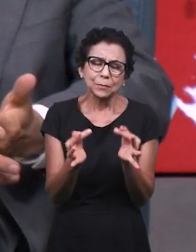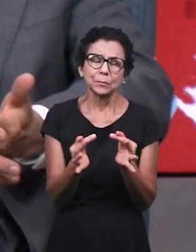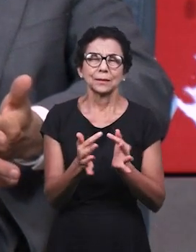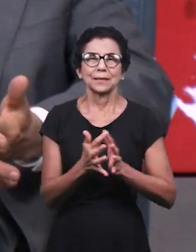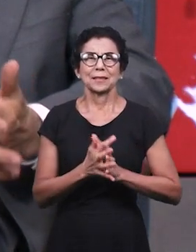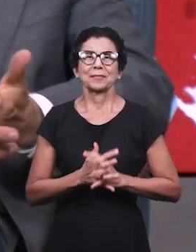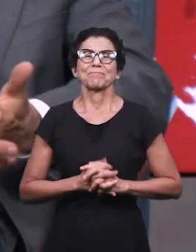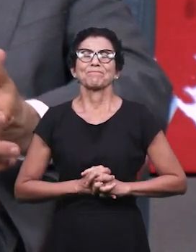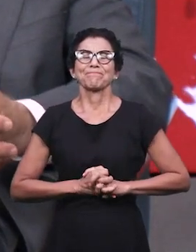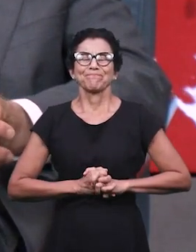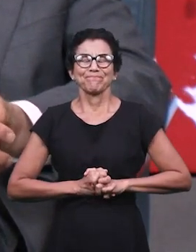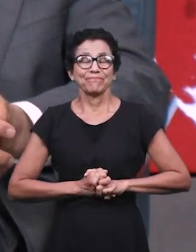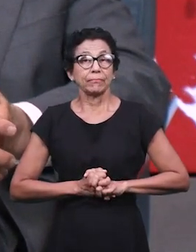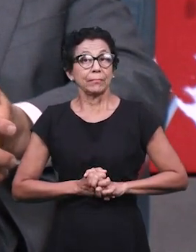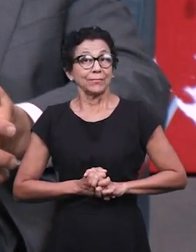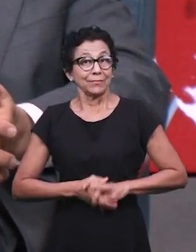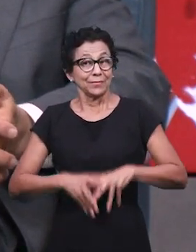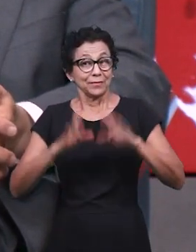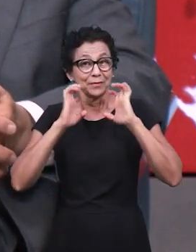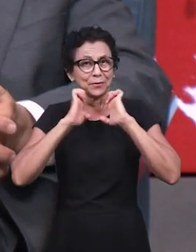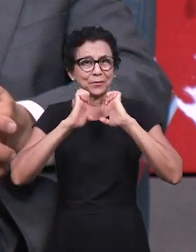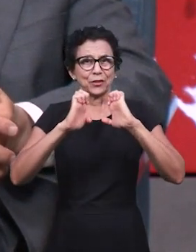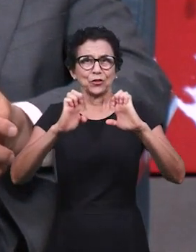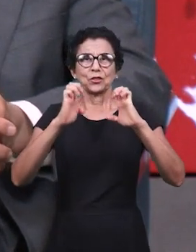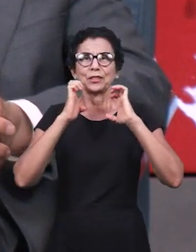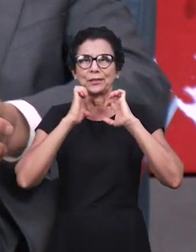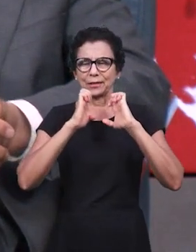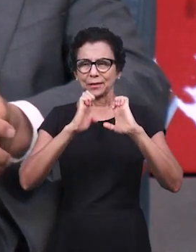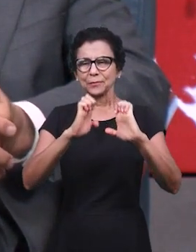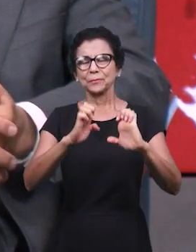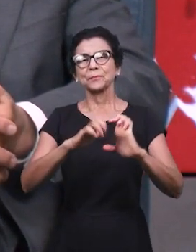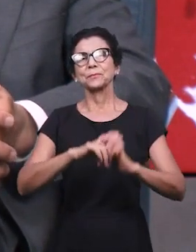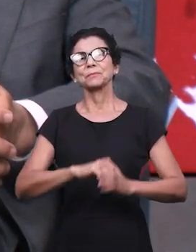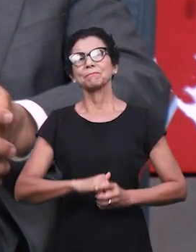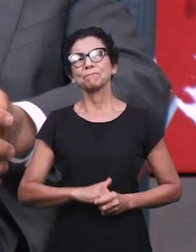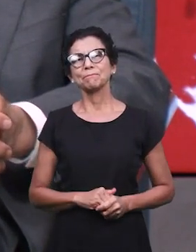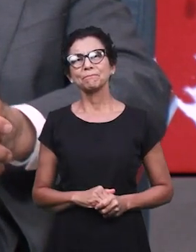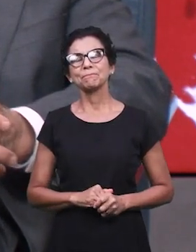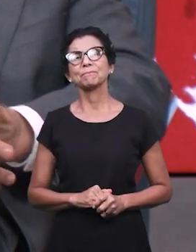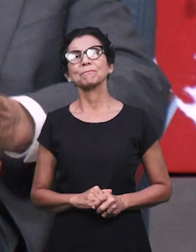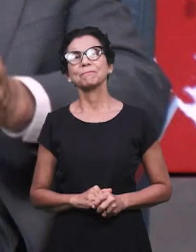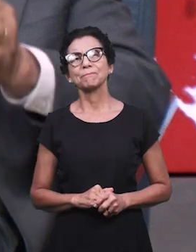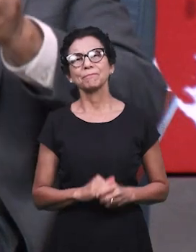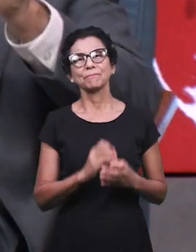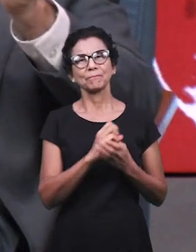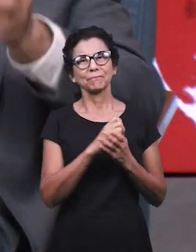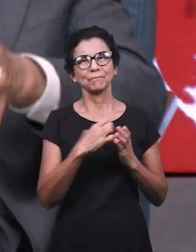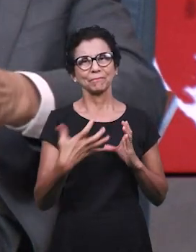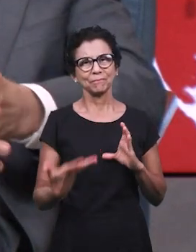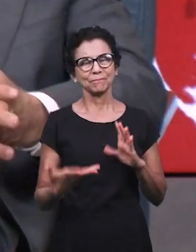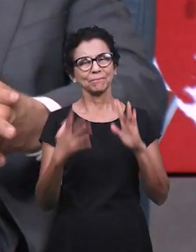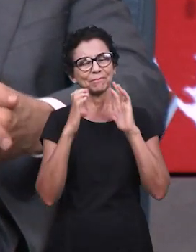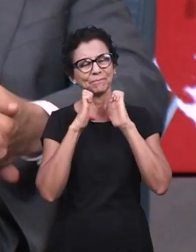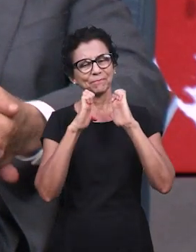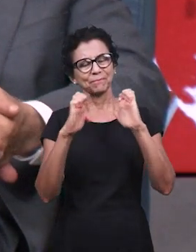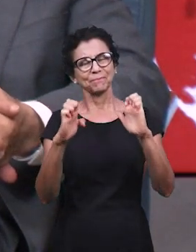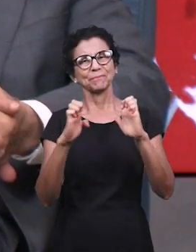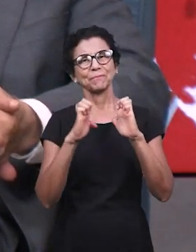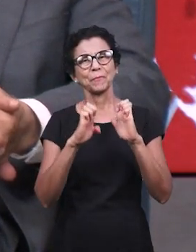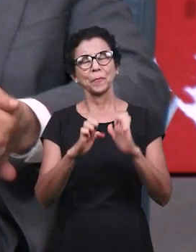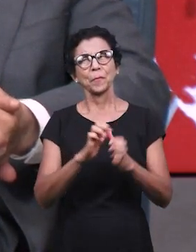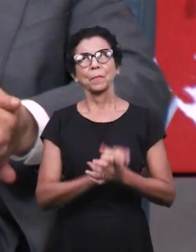Pastor e era evangelista. O pastor Jairo era muito evangelista. Nós uma vez